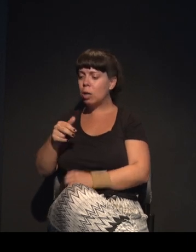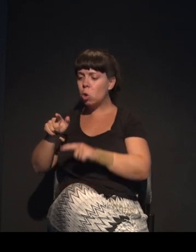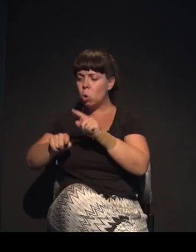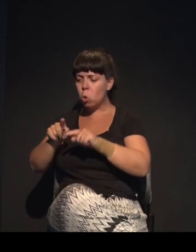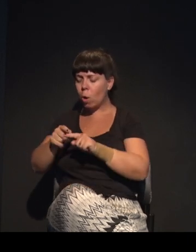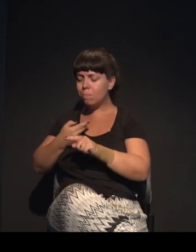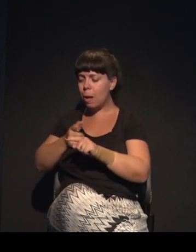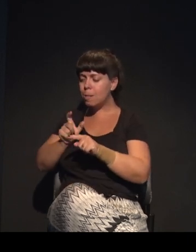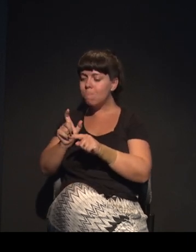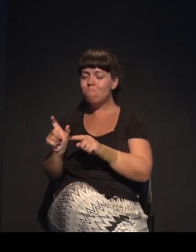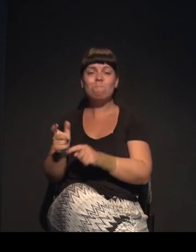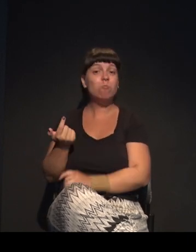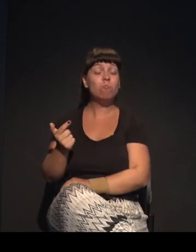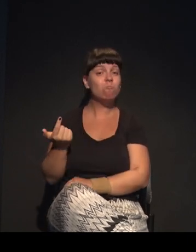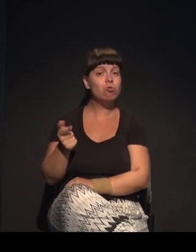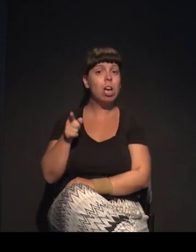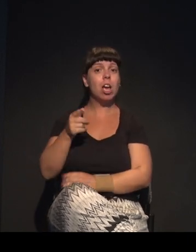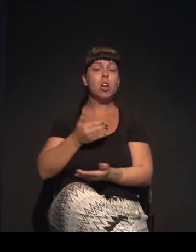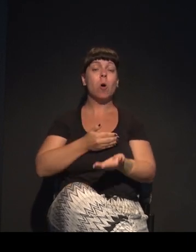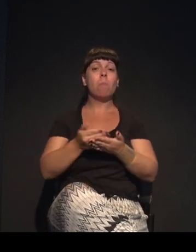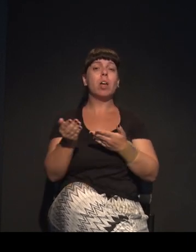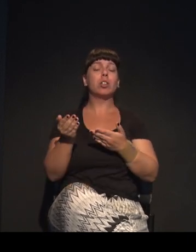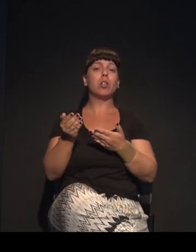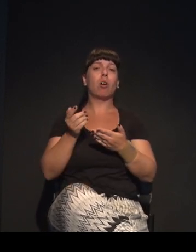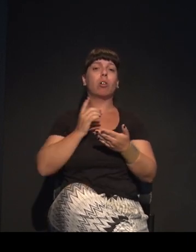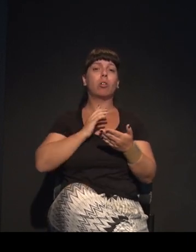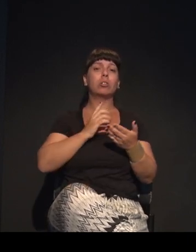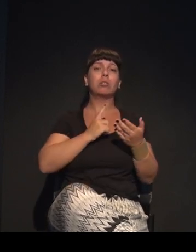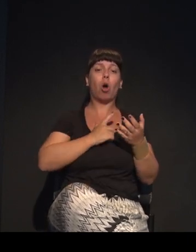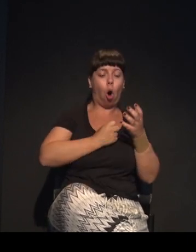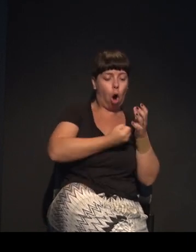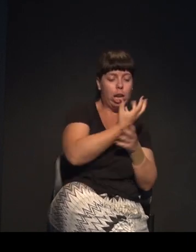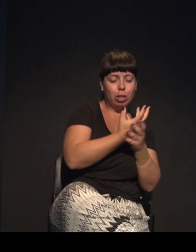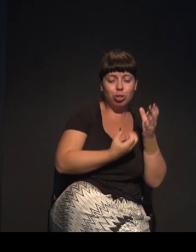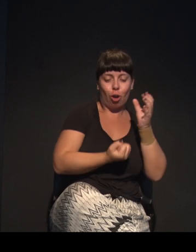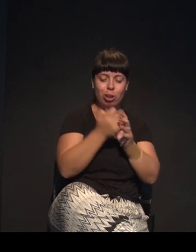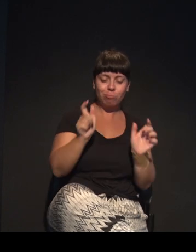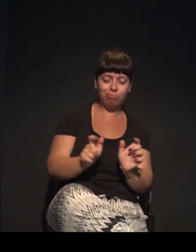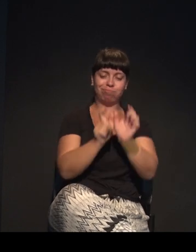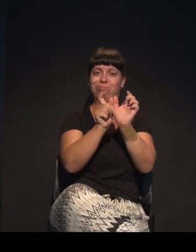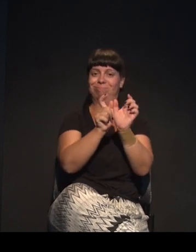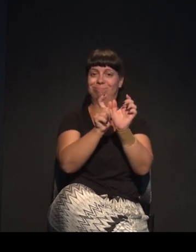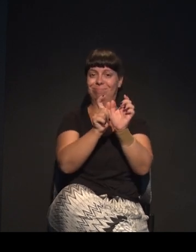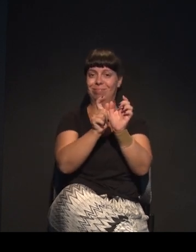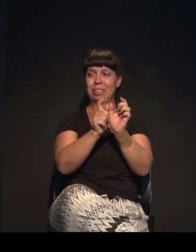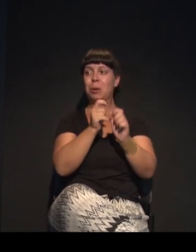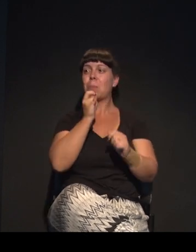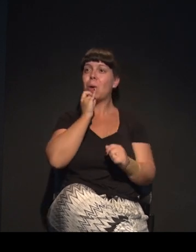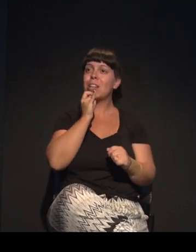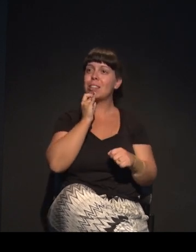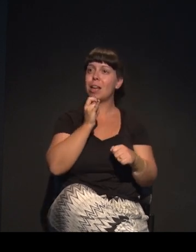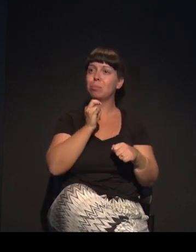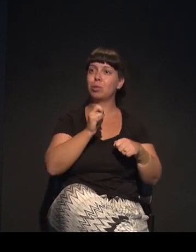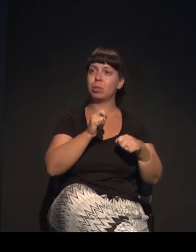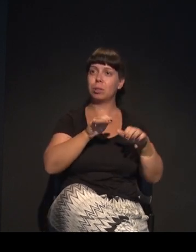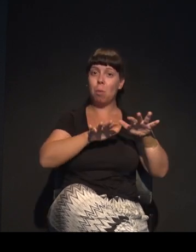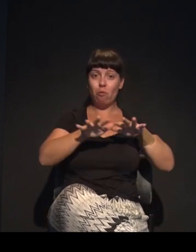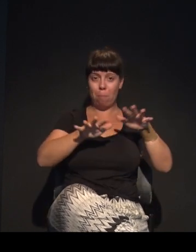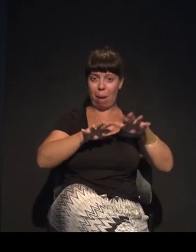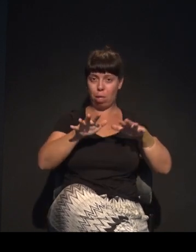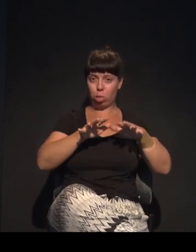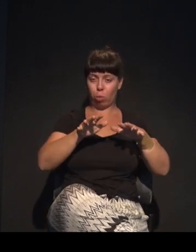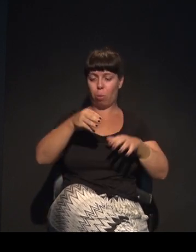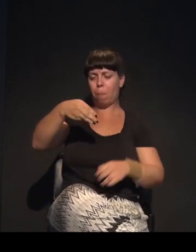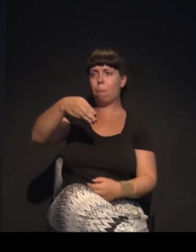eles começaram a dar significado é a partir de algumas coisas ali é por exemplo a partir do movimento eles é normal ficar